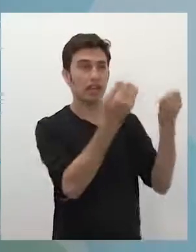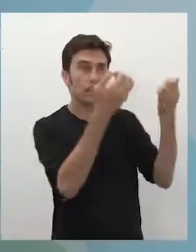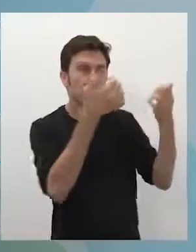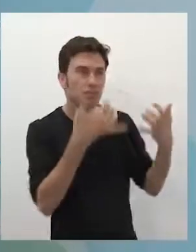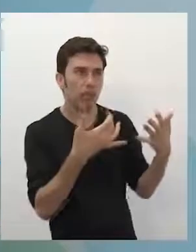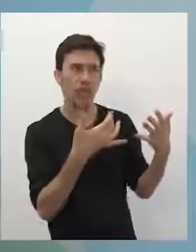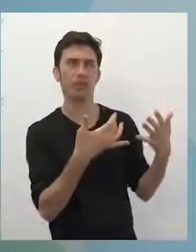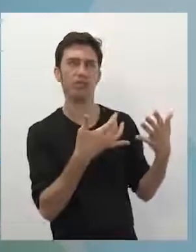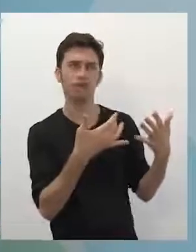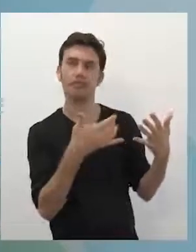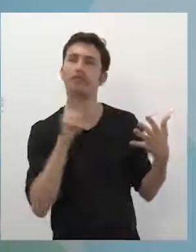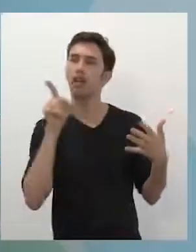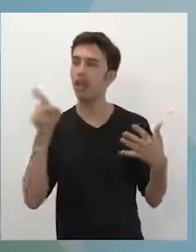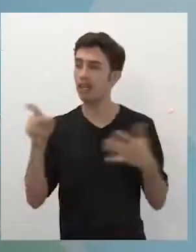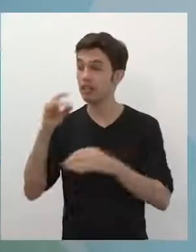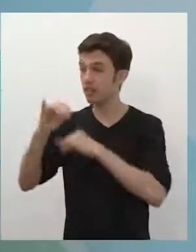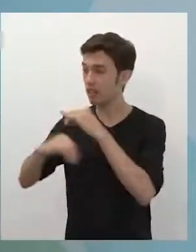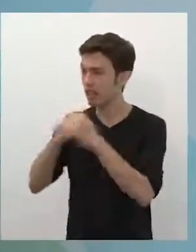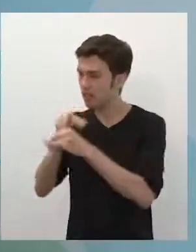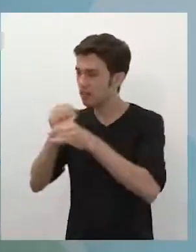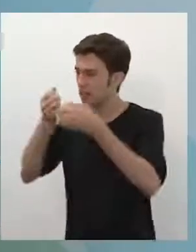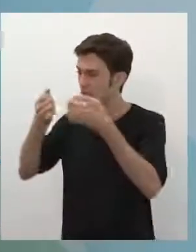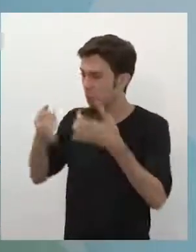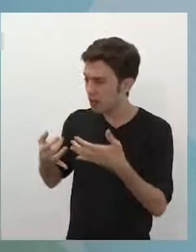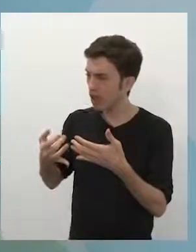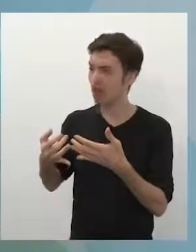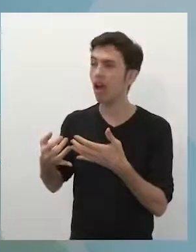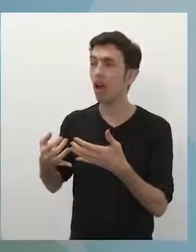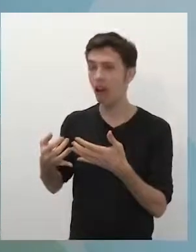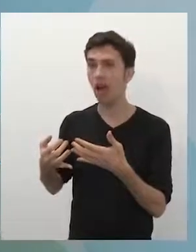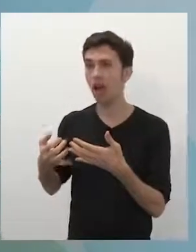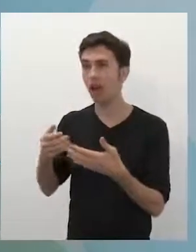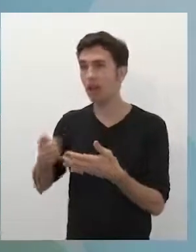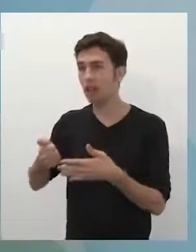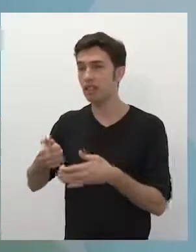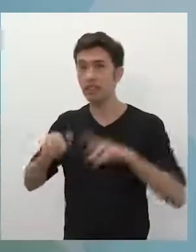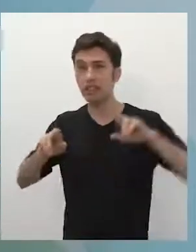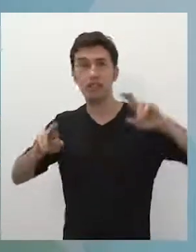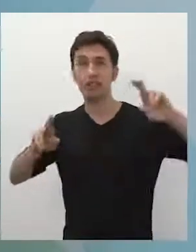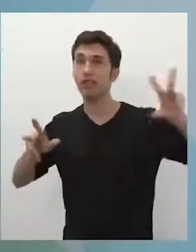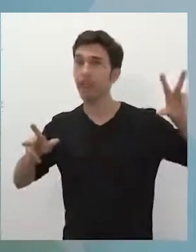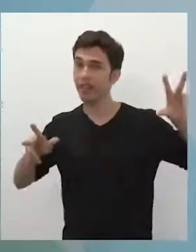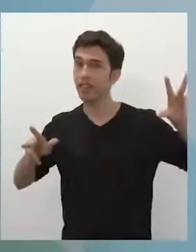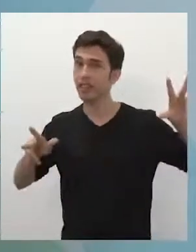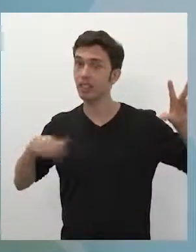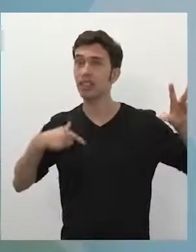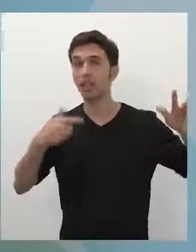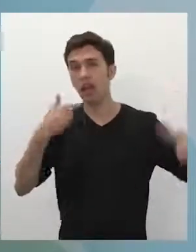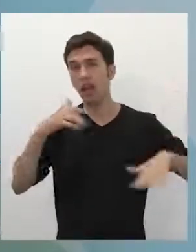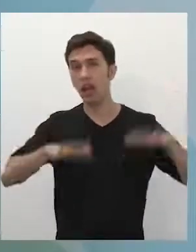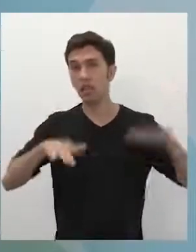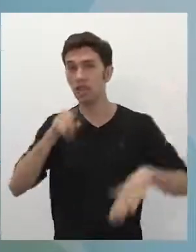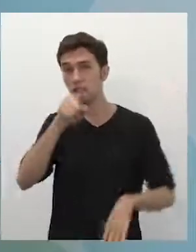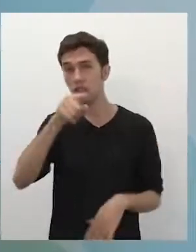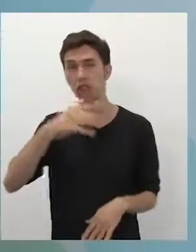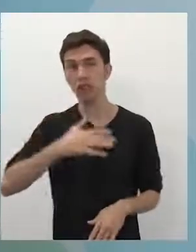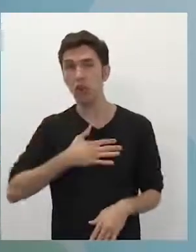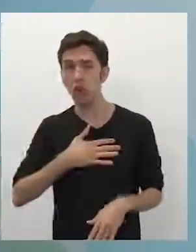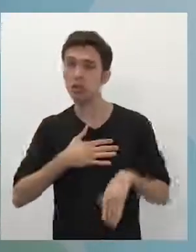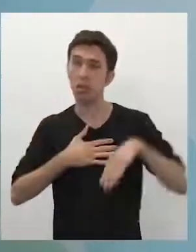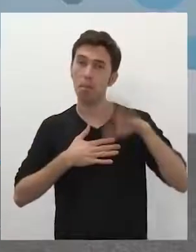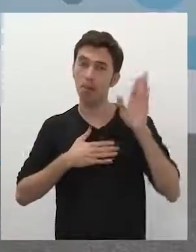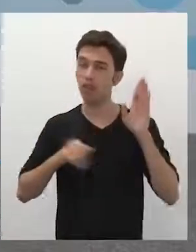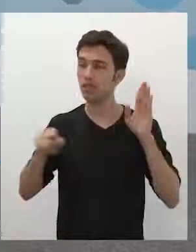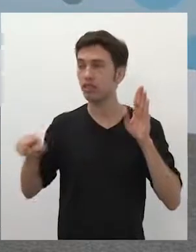no físico não, na TV, eu acho. Porque dependendo de um canal, a informação é dada de uma forma. Dependendo do outro canal,